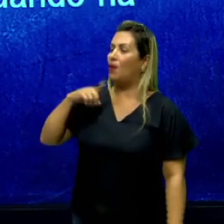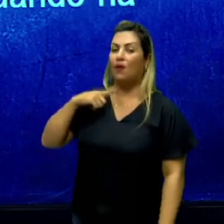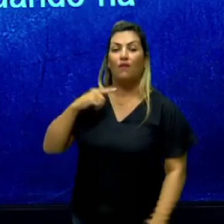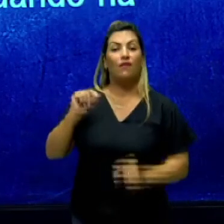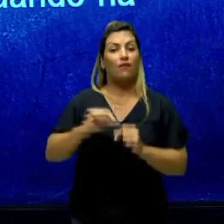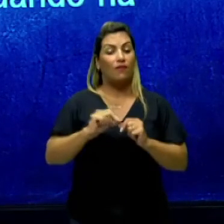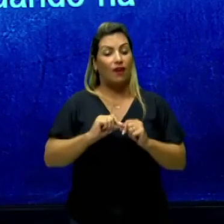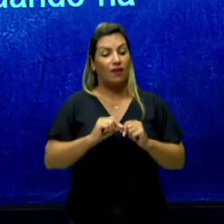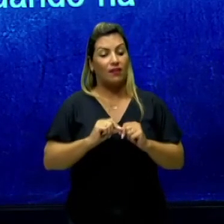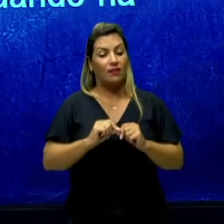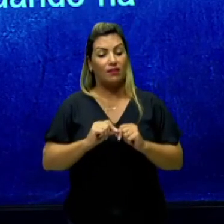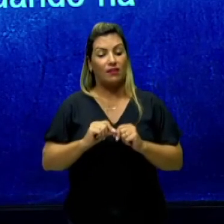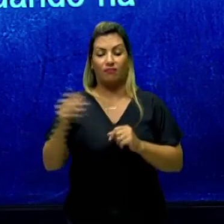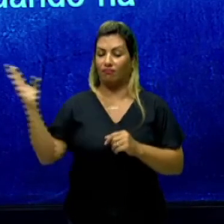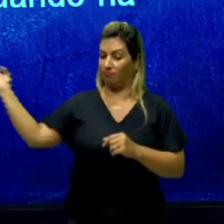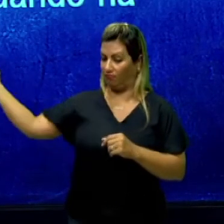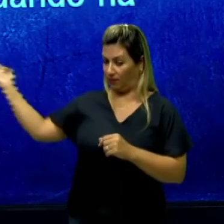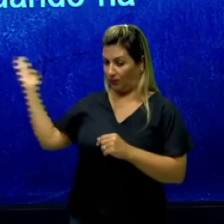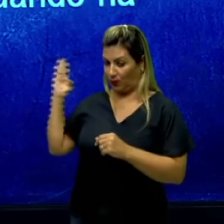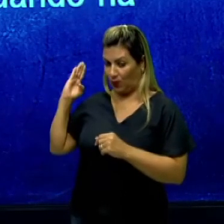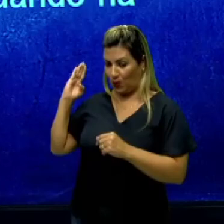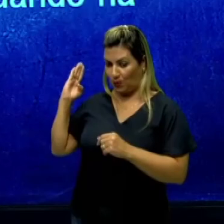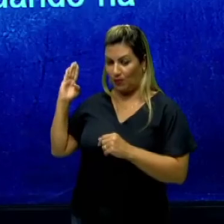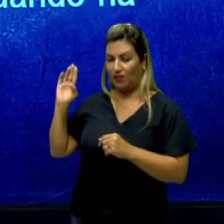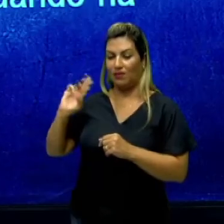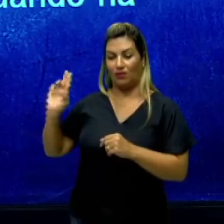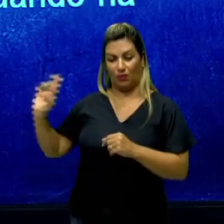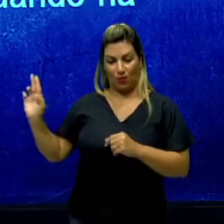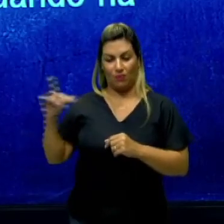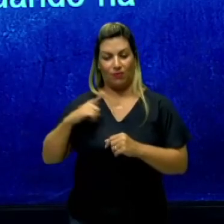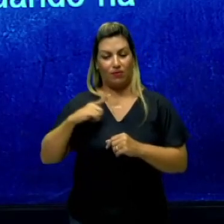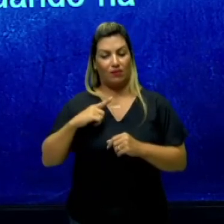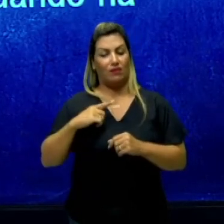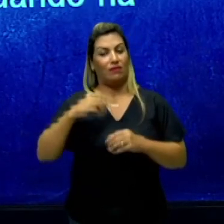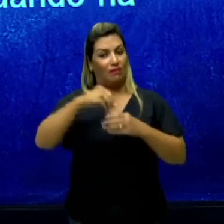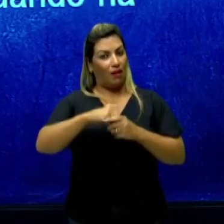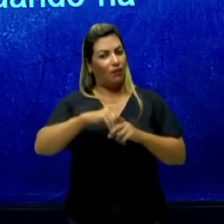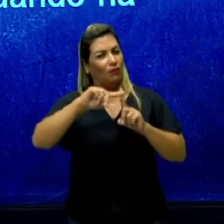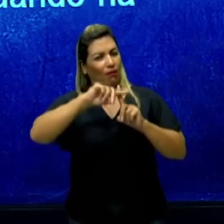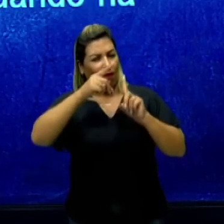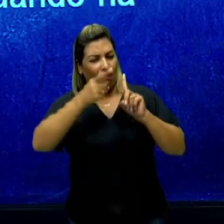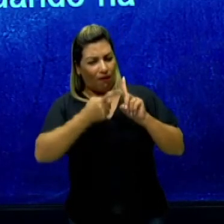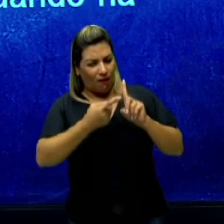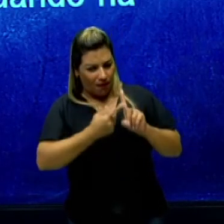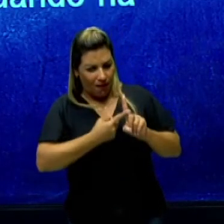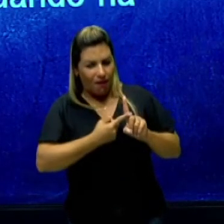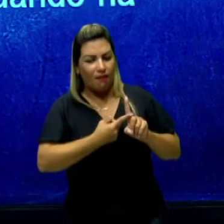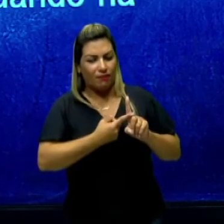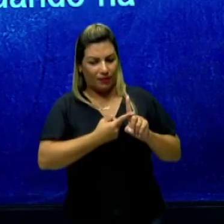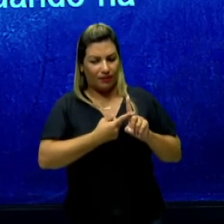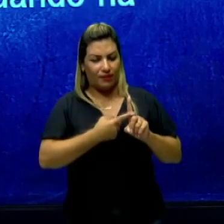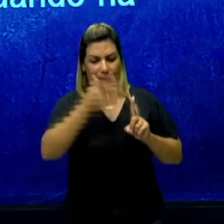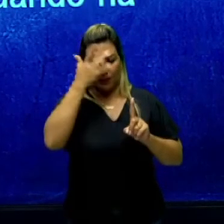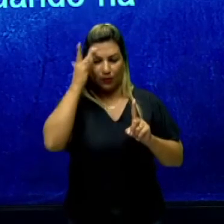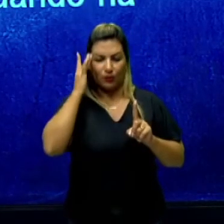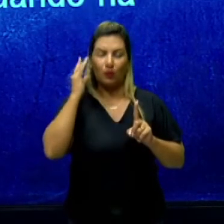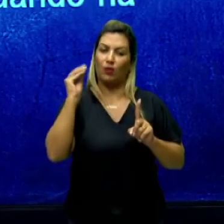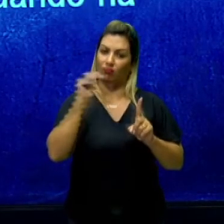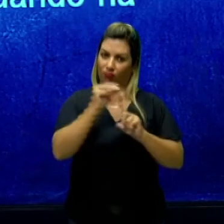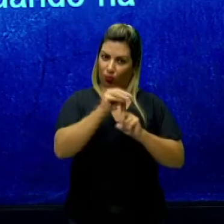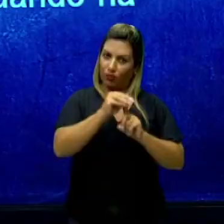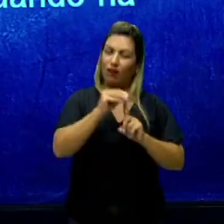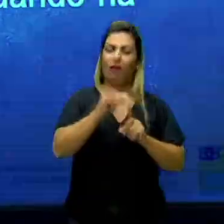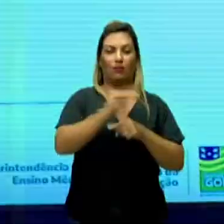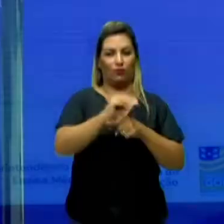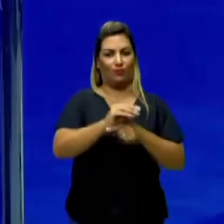produz a gonadotrofina coriônica humana, que está aí a sua sigla, vinda do nome inglês, que atua na manutenção da